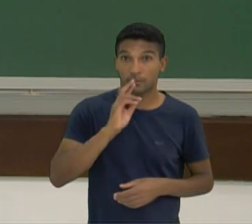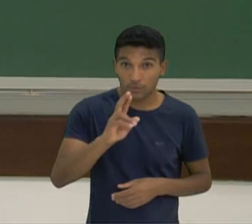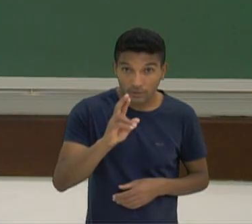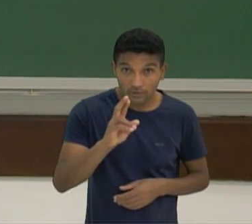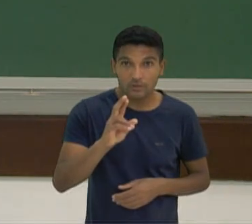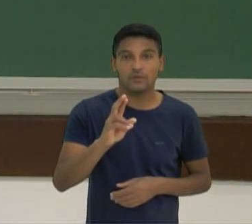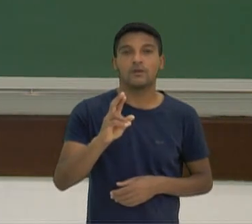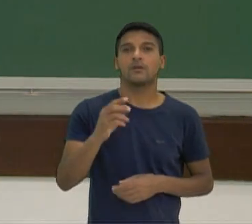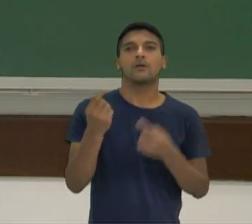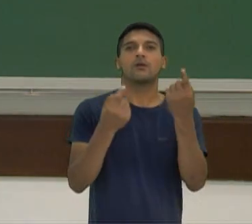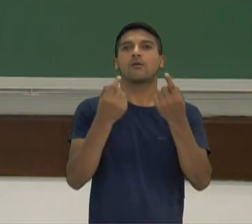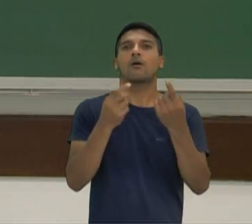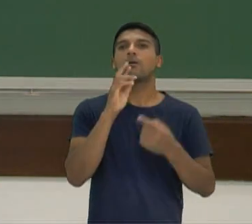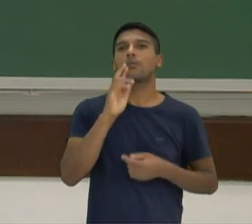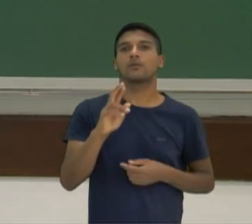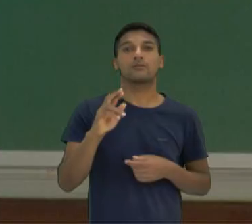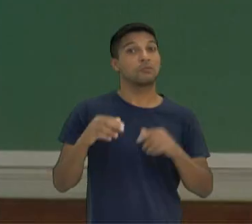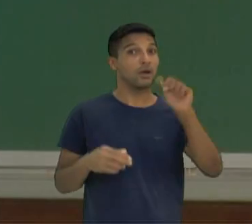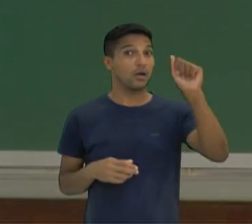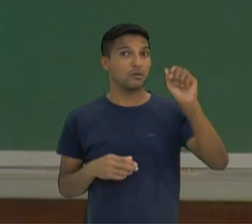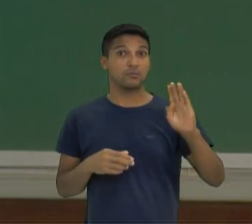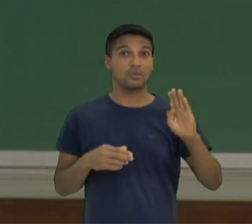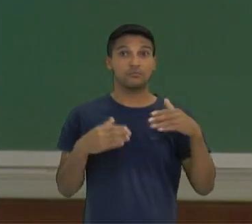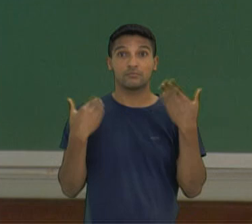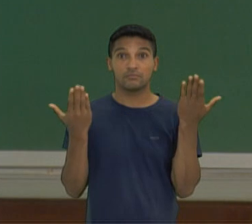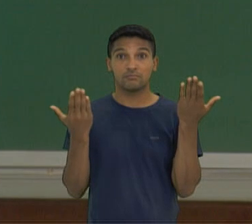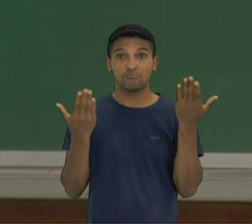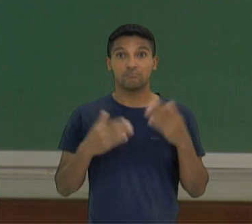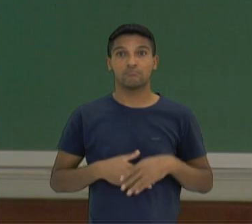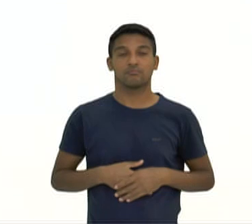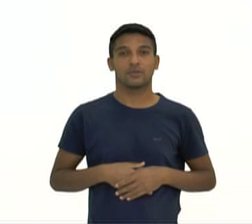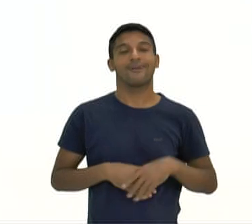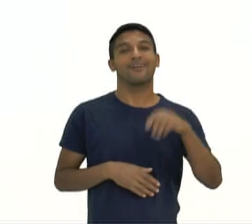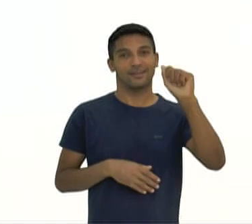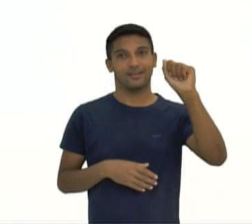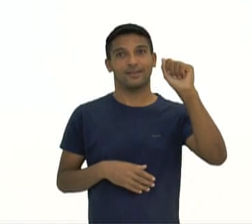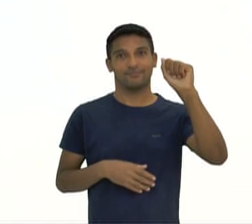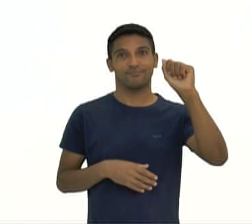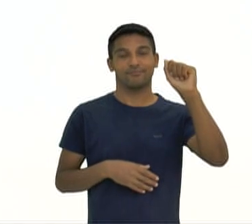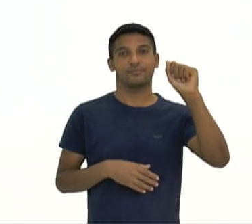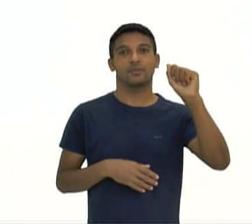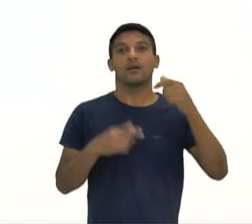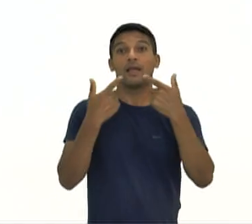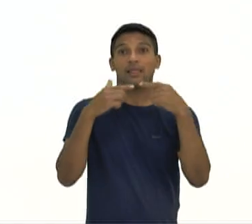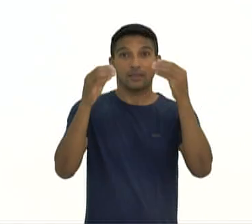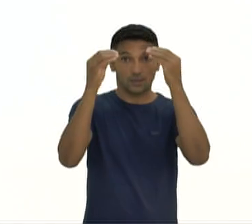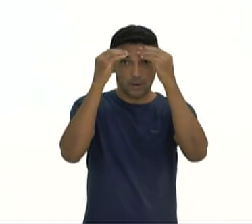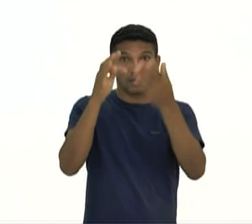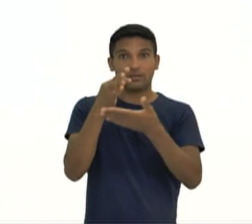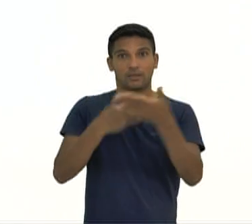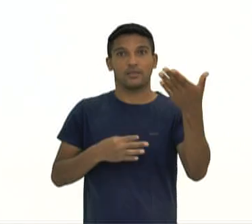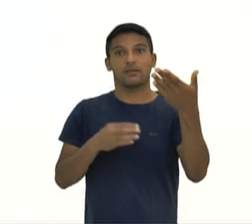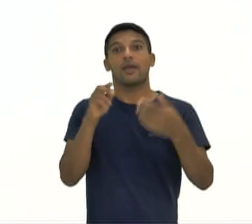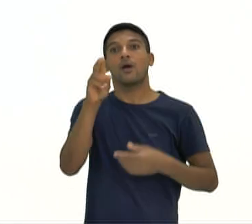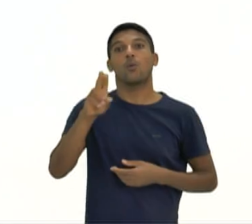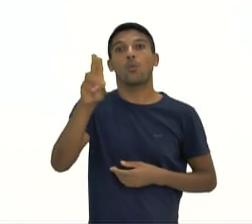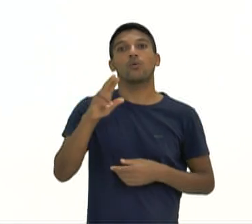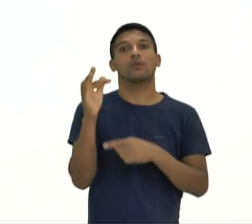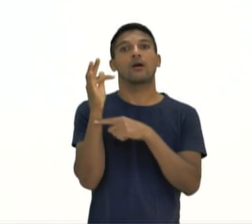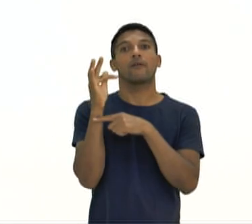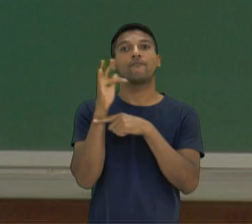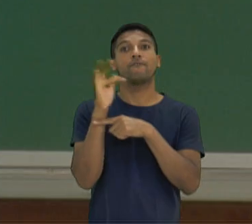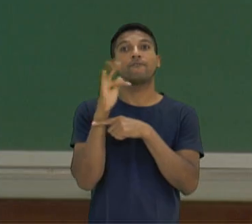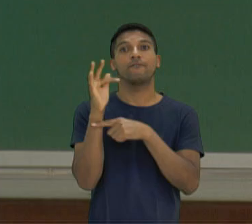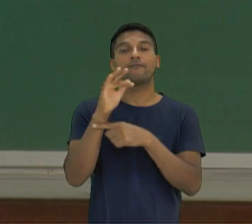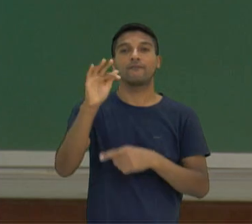Respondeu? Qual a alternativa? Letra A ou letra B? Letra A, né? A linguagem do texto é formal. As